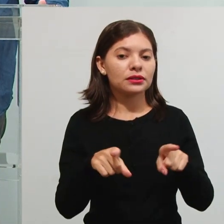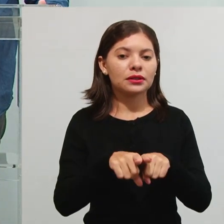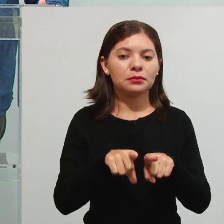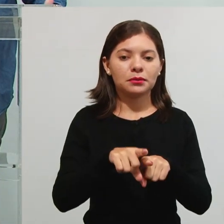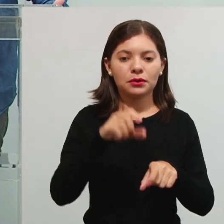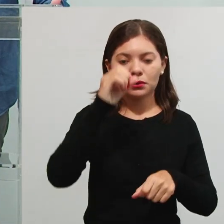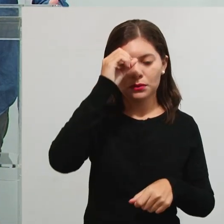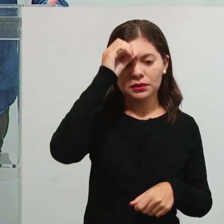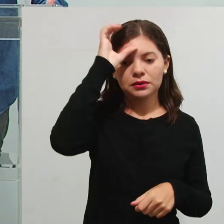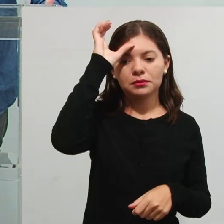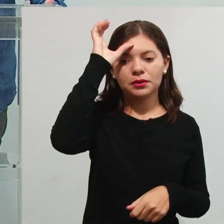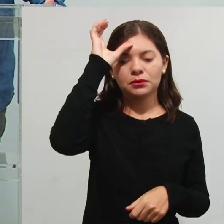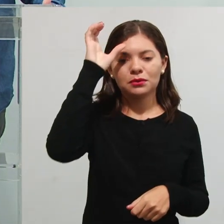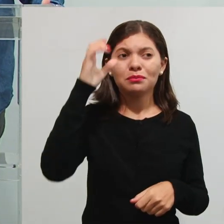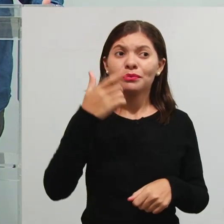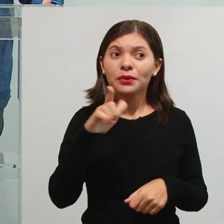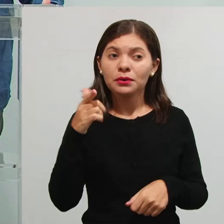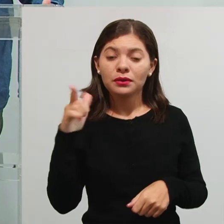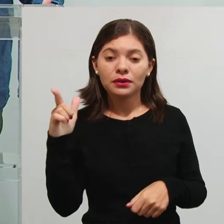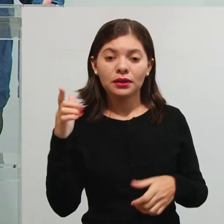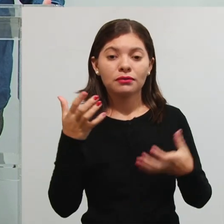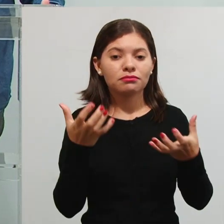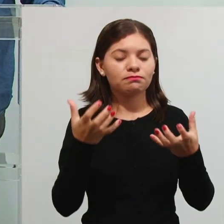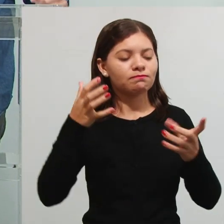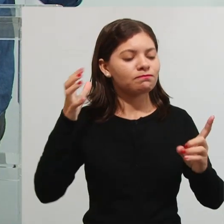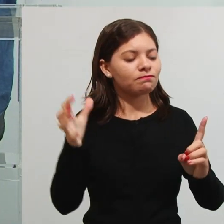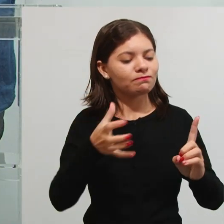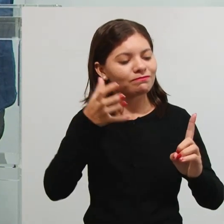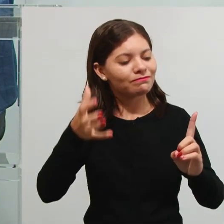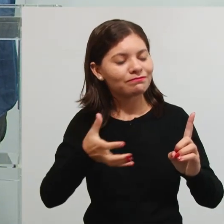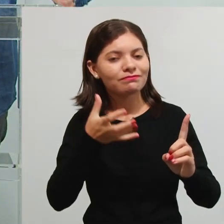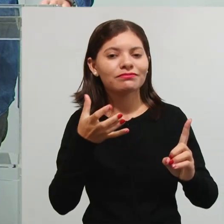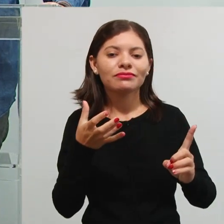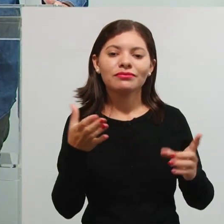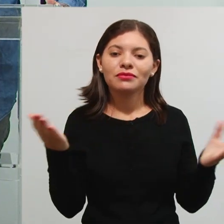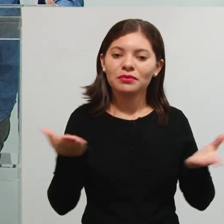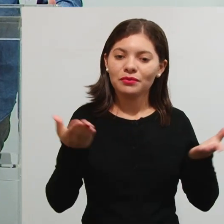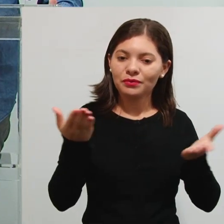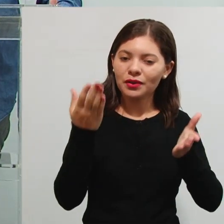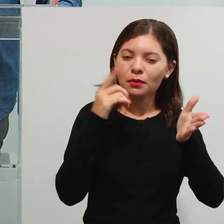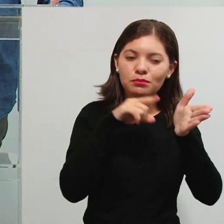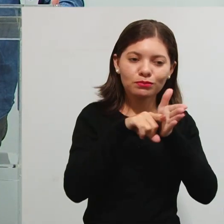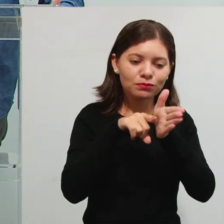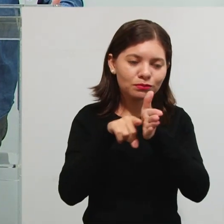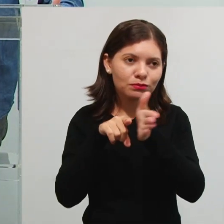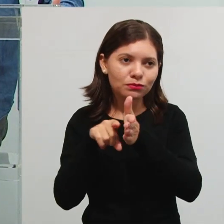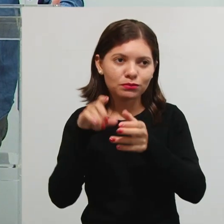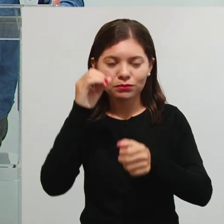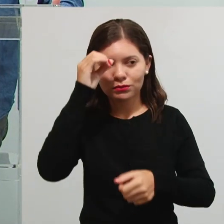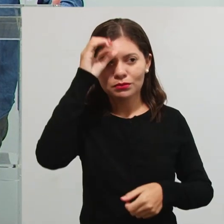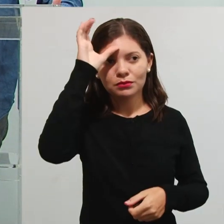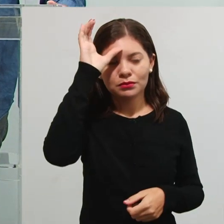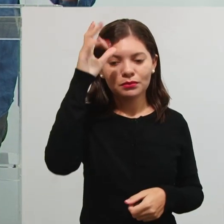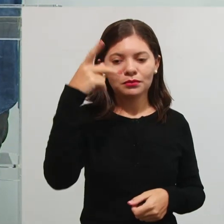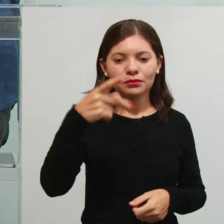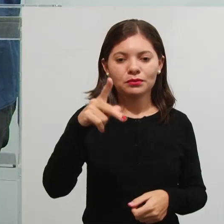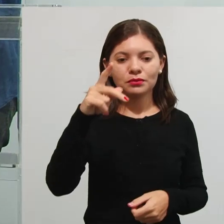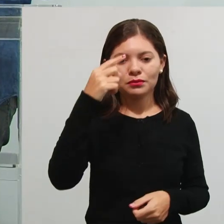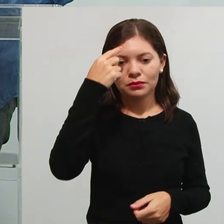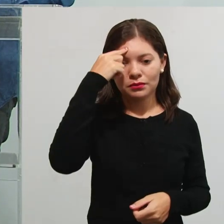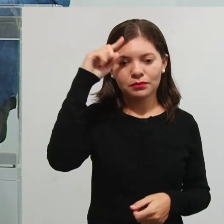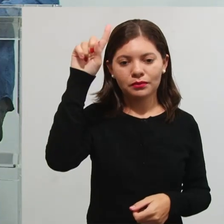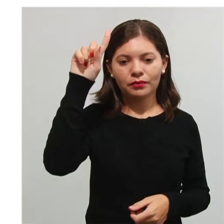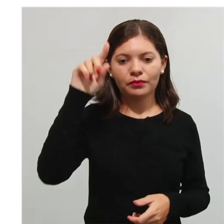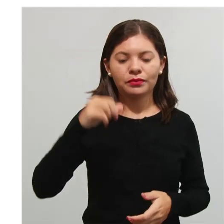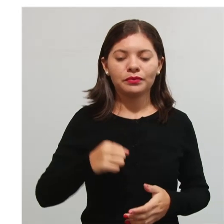conhecimento daquilo. E se você não tem, eu quero te incentivar a partir de hoje a buscar fontes de conhecimento sobre essa sua ideia. Beleza? Olha